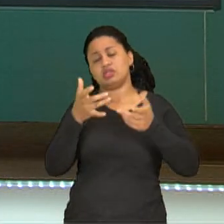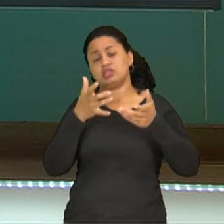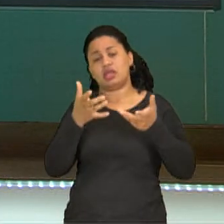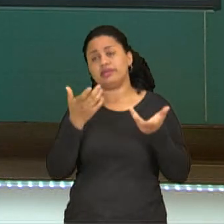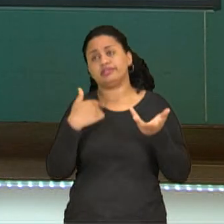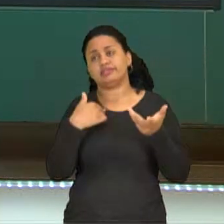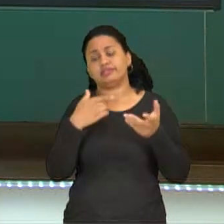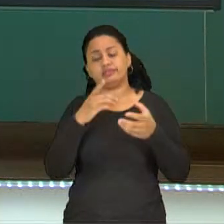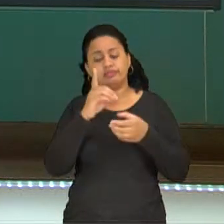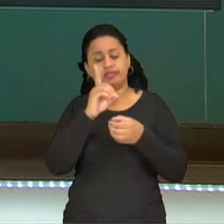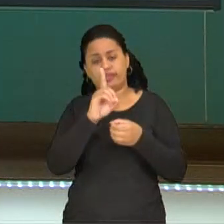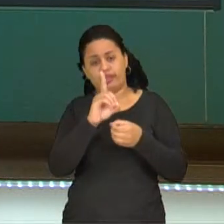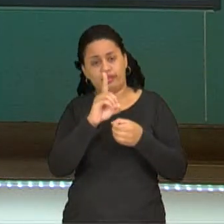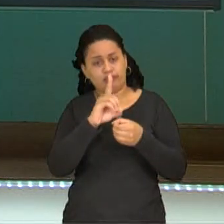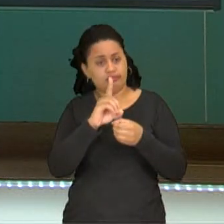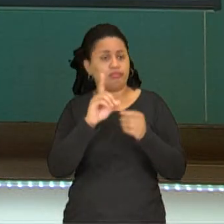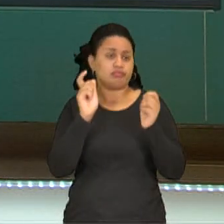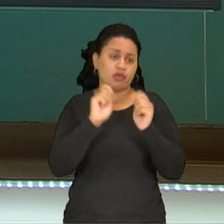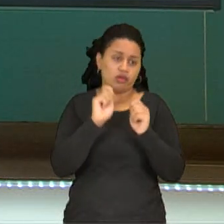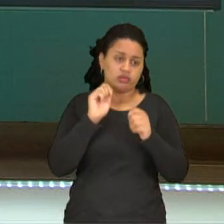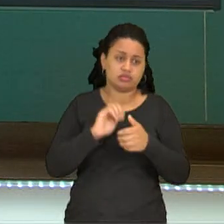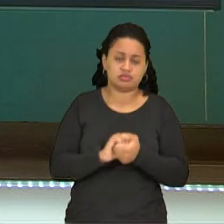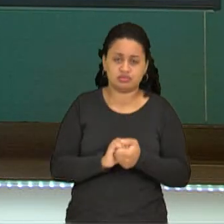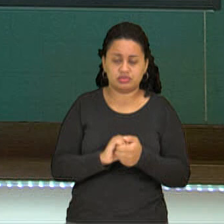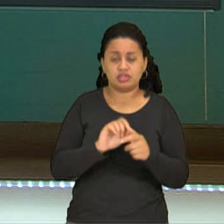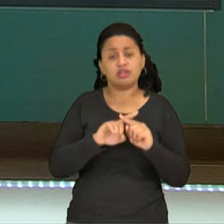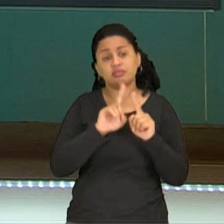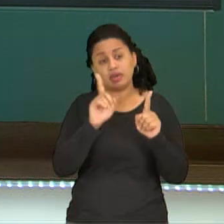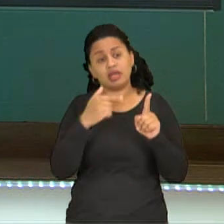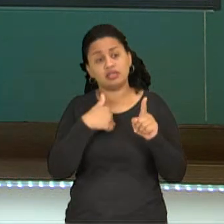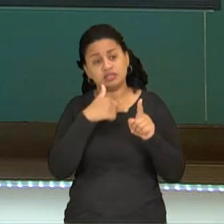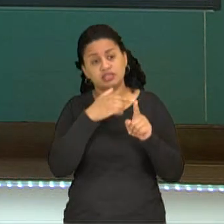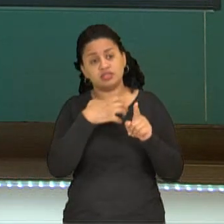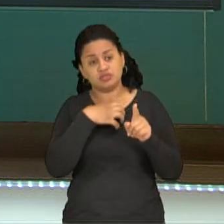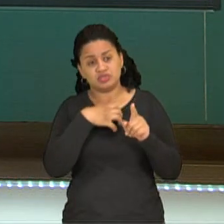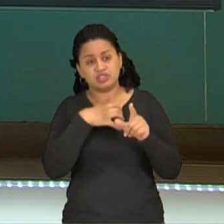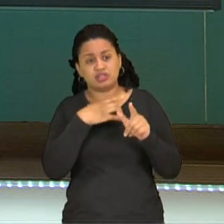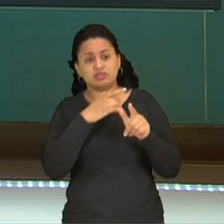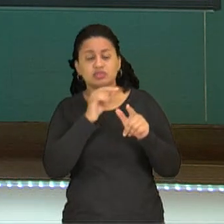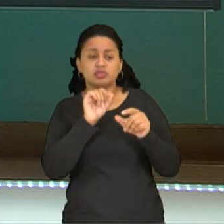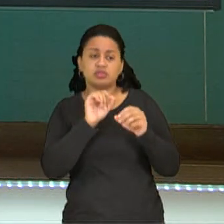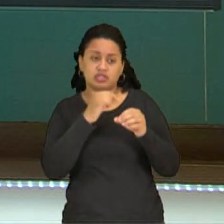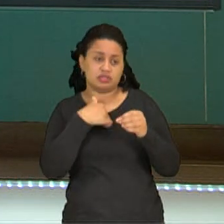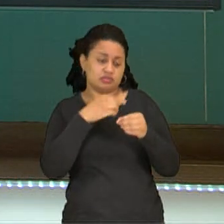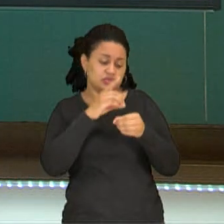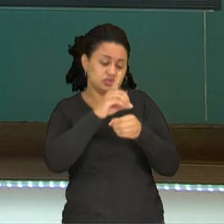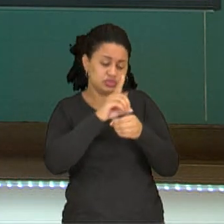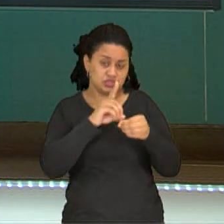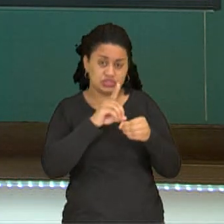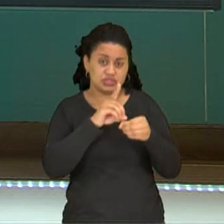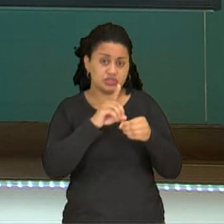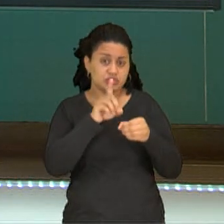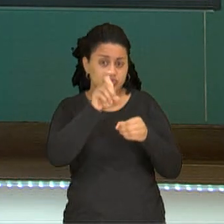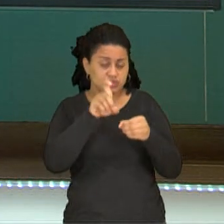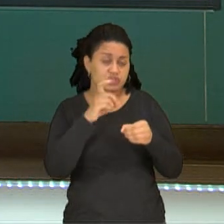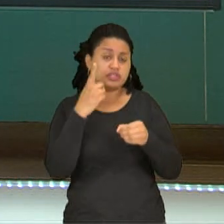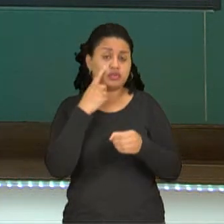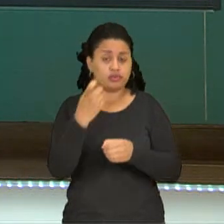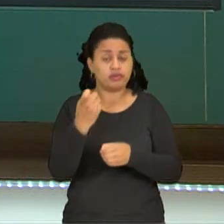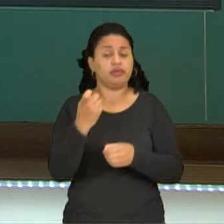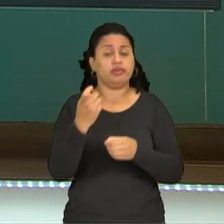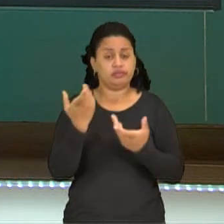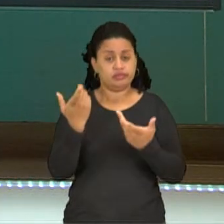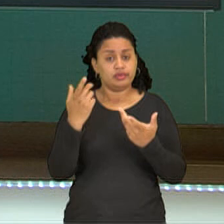usar diâmetro, poderia. Mas como a gente está falando a medida, é uma medida genérica, o X é bastante interessante e